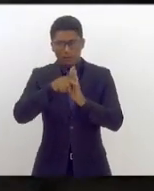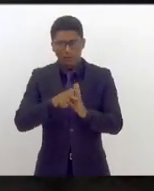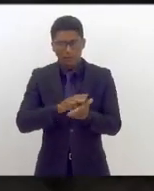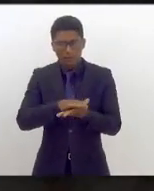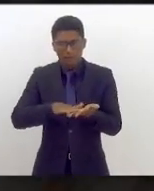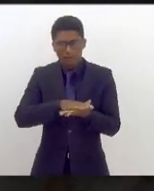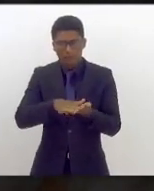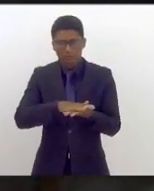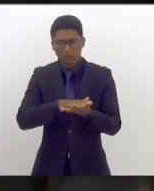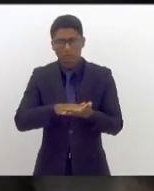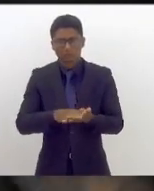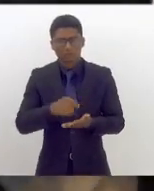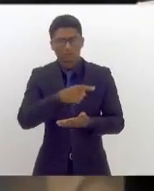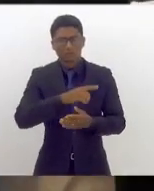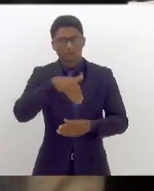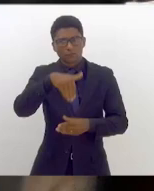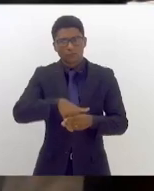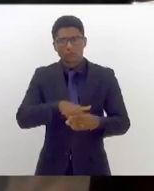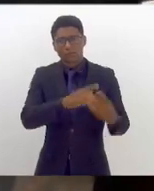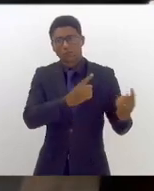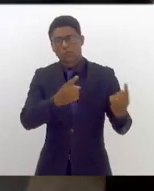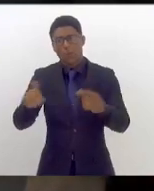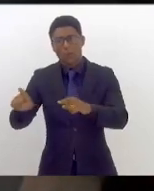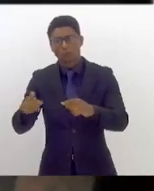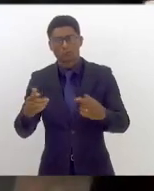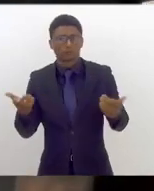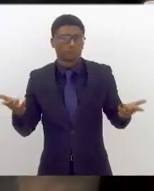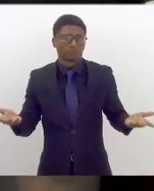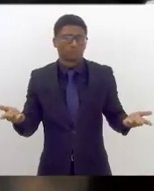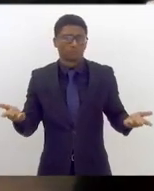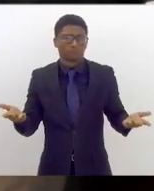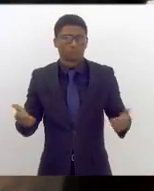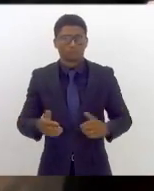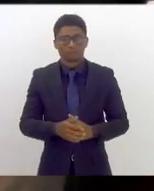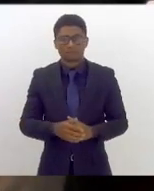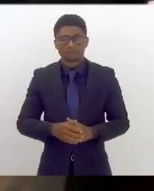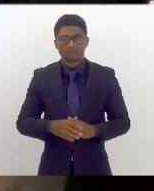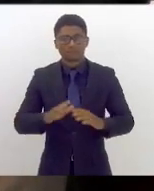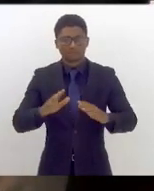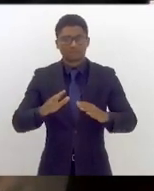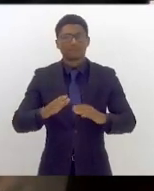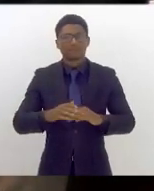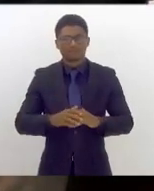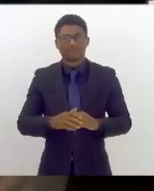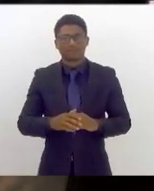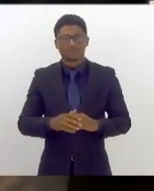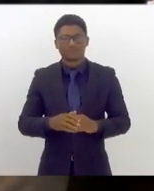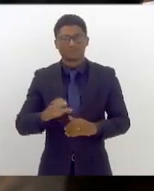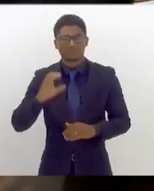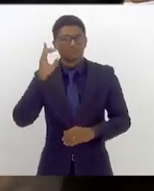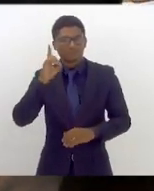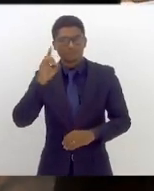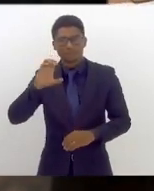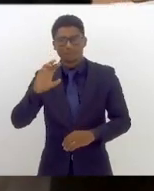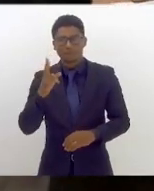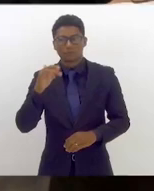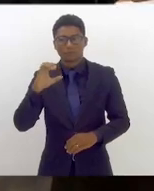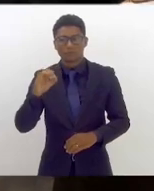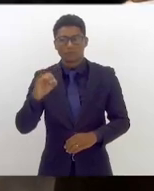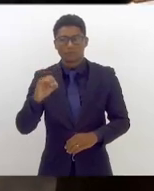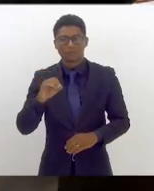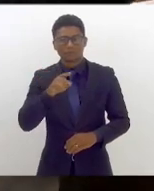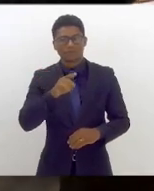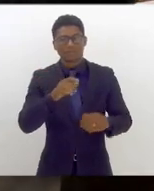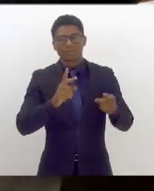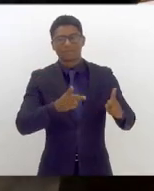ele faz questão de votar contrário mas o mundo dá muita Volta e o deputado Chico Machado há sempre de